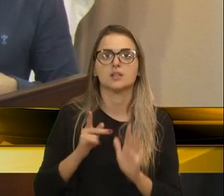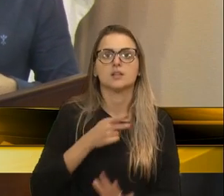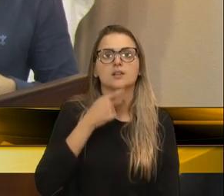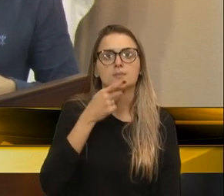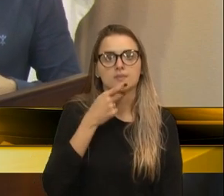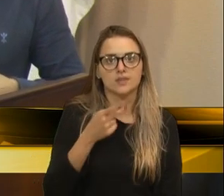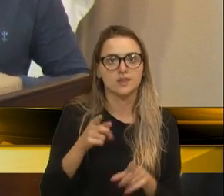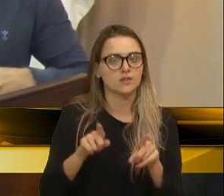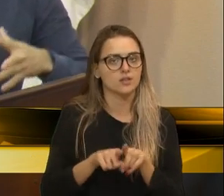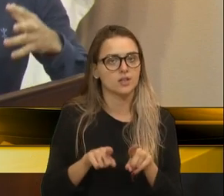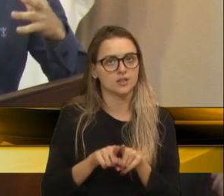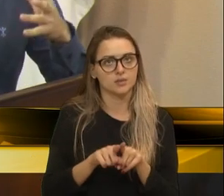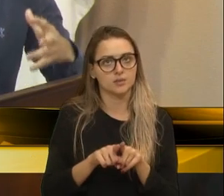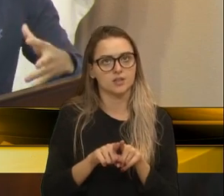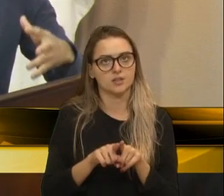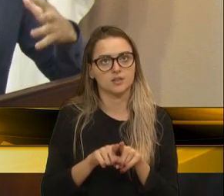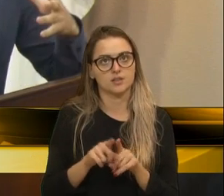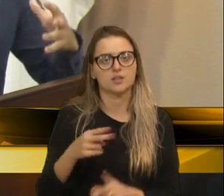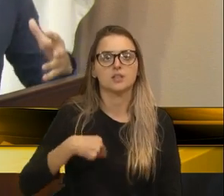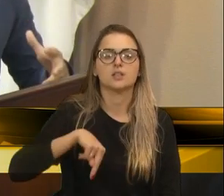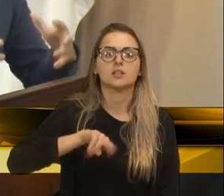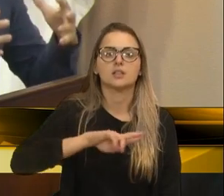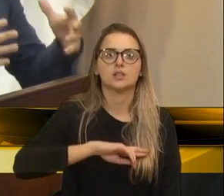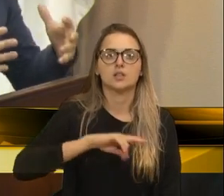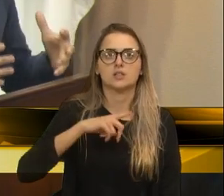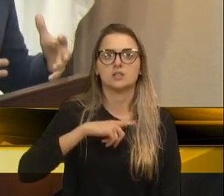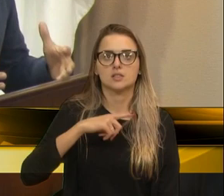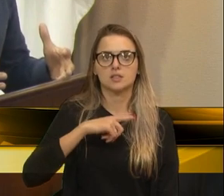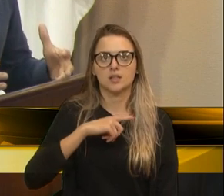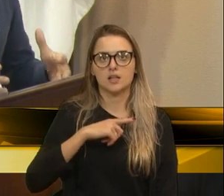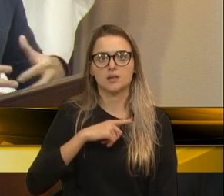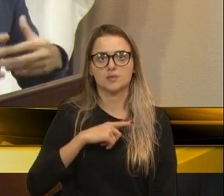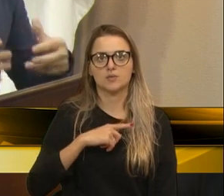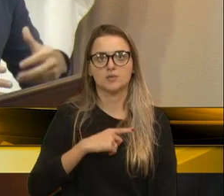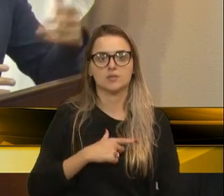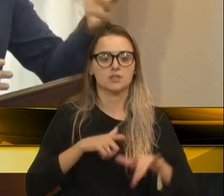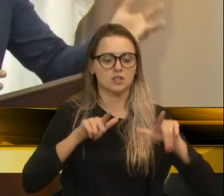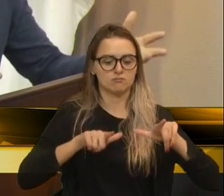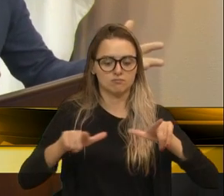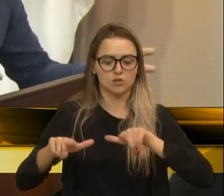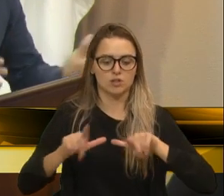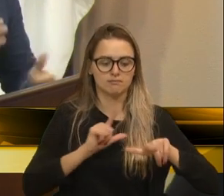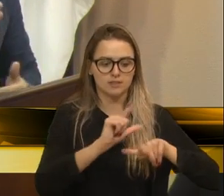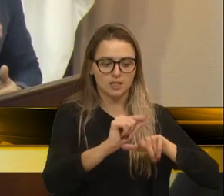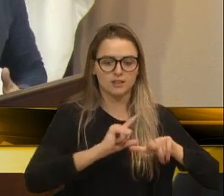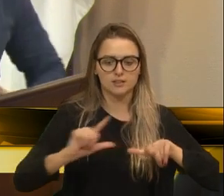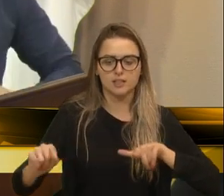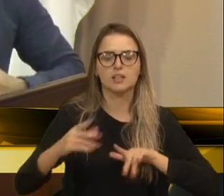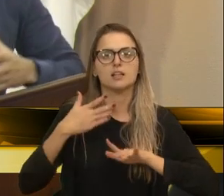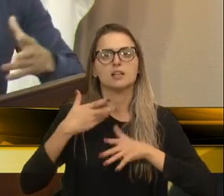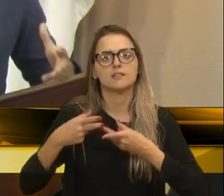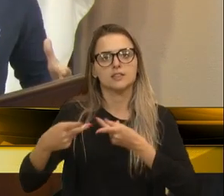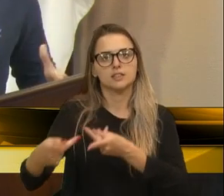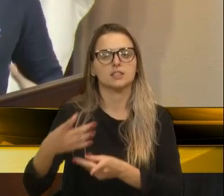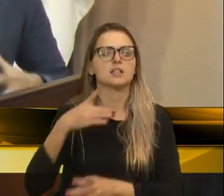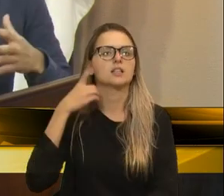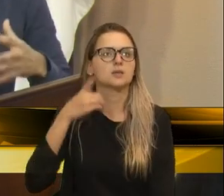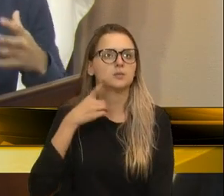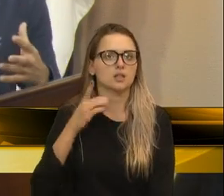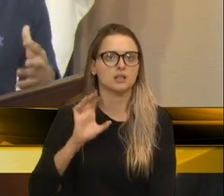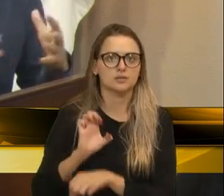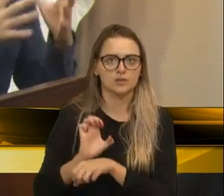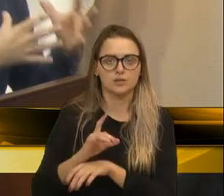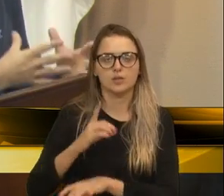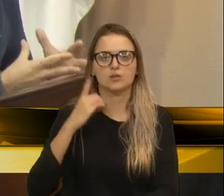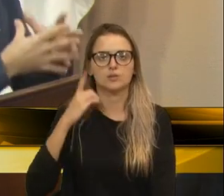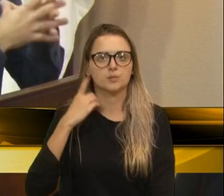colegas vereadores, que nós temos que sair dos nossos gabinetes e ir, seja com os deputados estaduais, deputados federais, com as nossas autoridades. É só assim